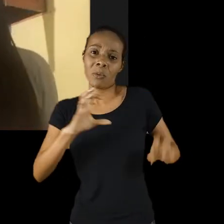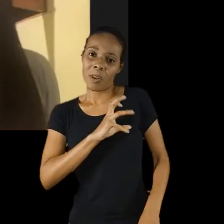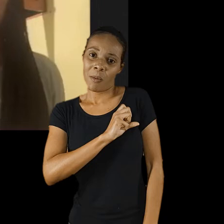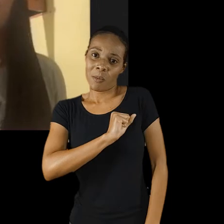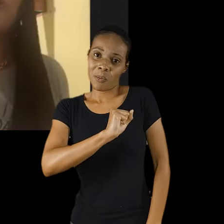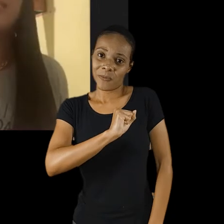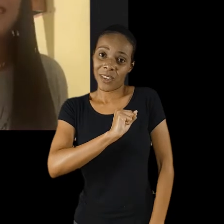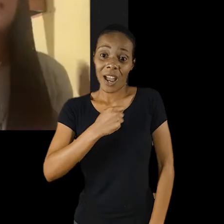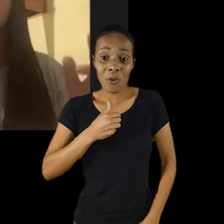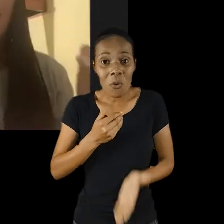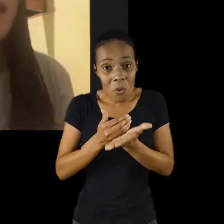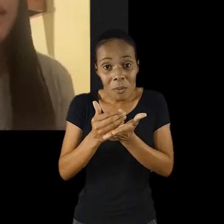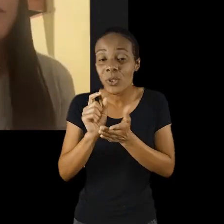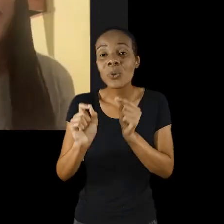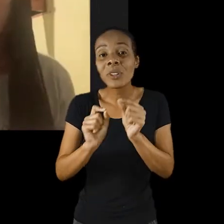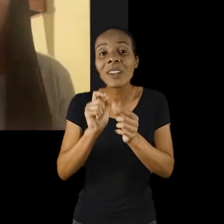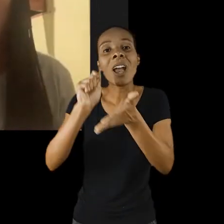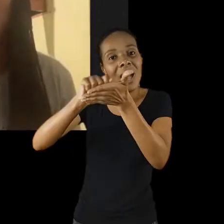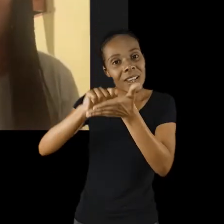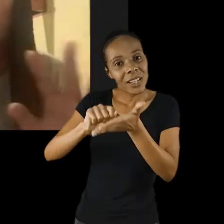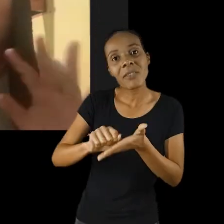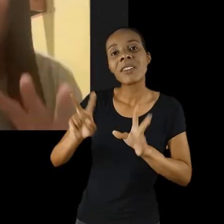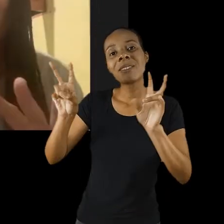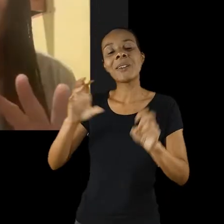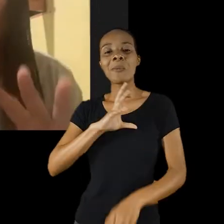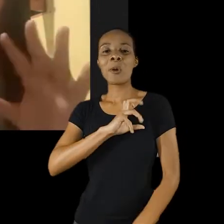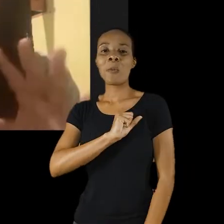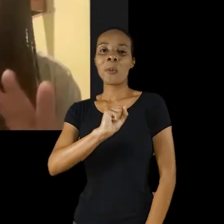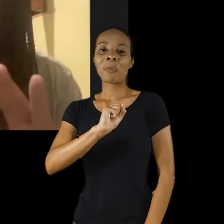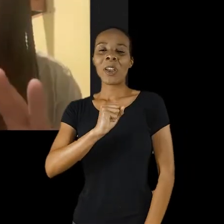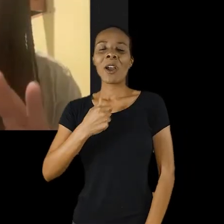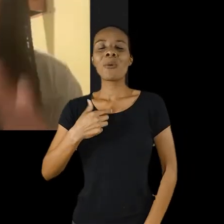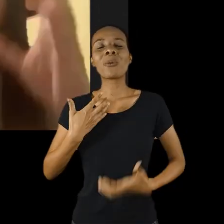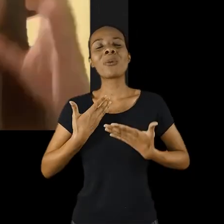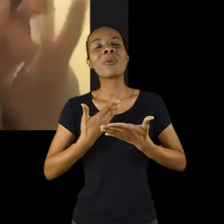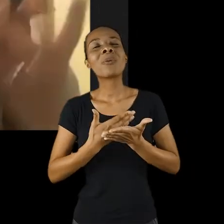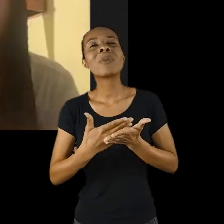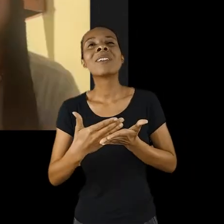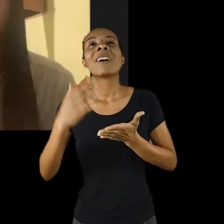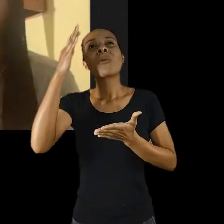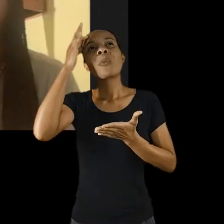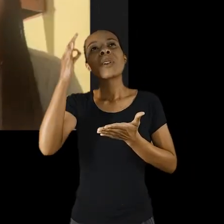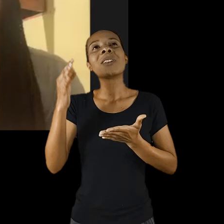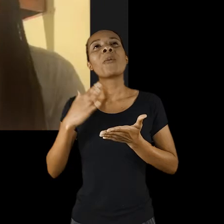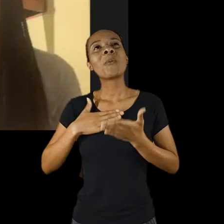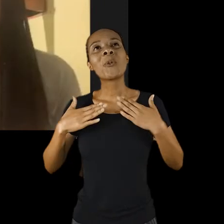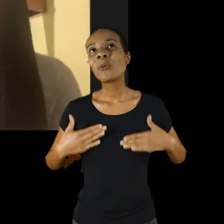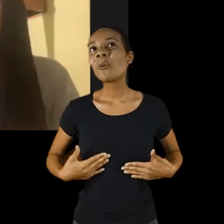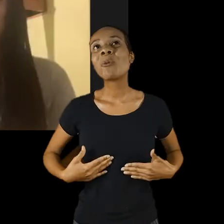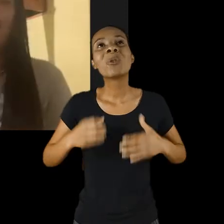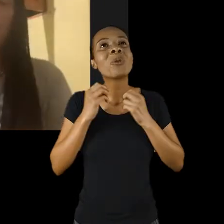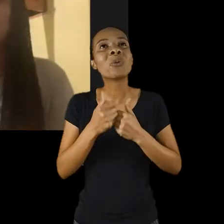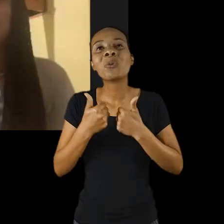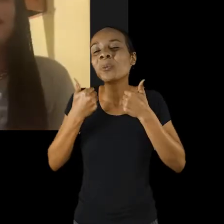acho que foi quando eu consegui destravar minha mente para entender que está tudo bem com o meu corpo e em ser amada.